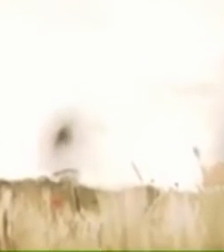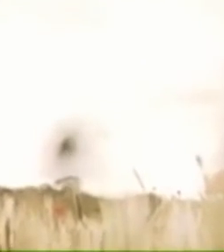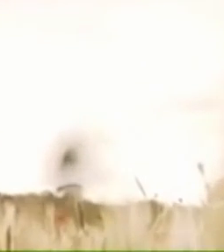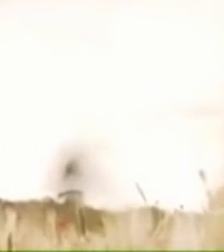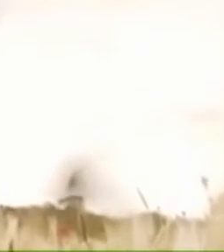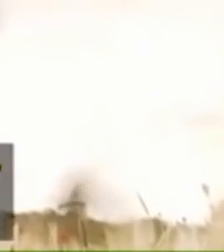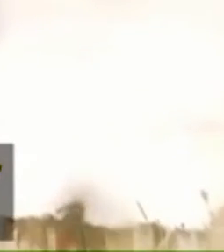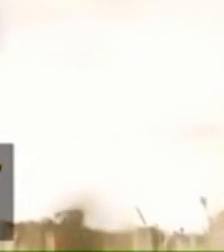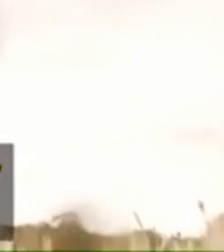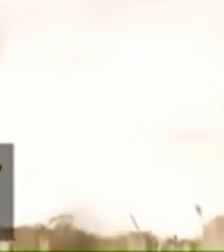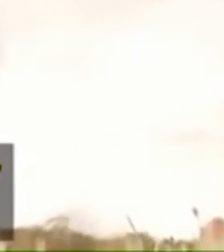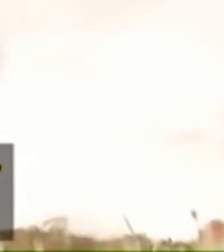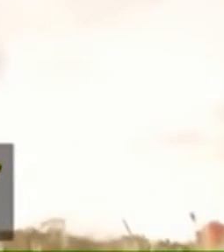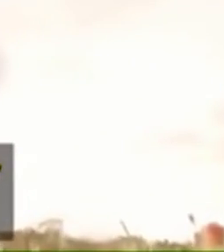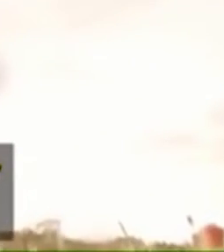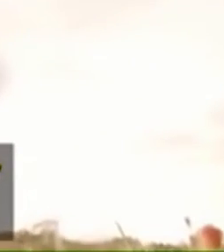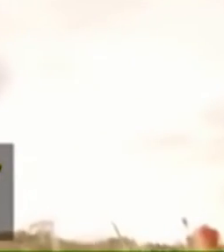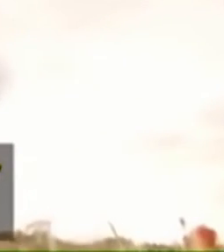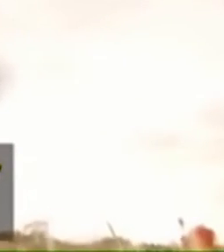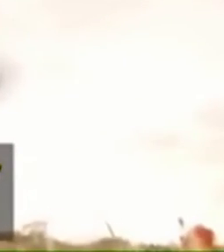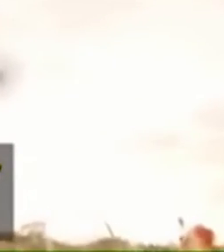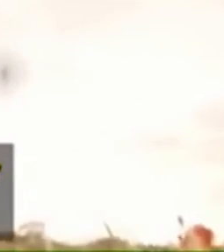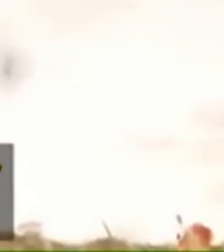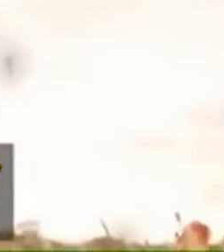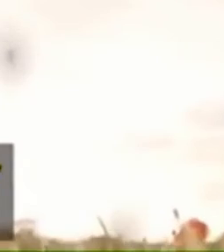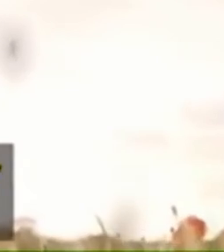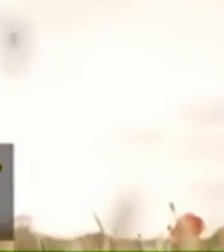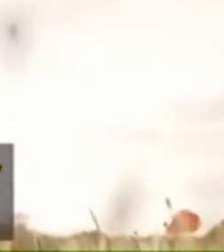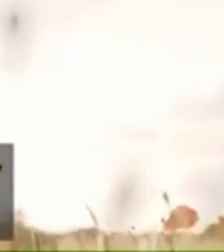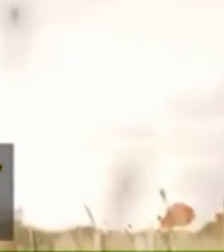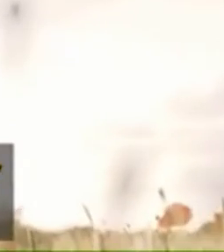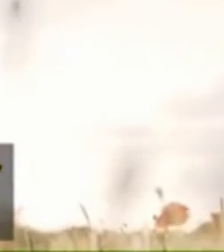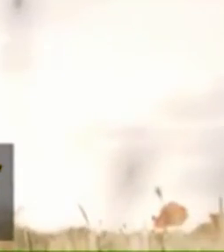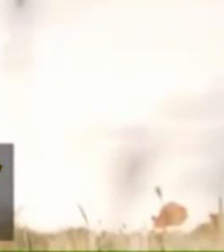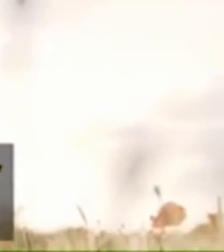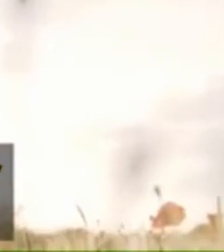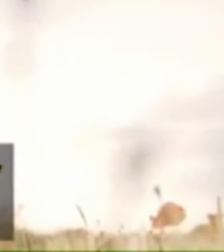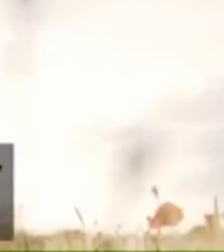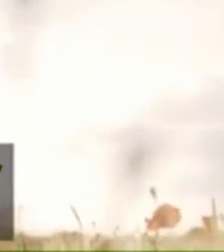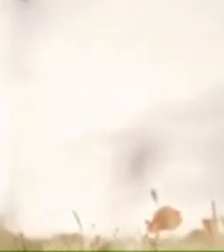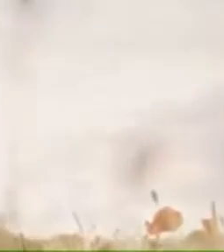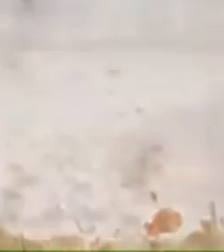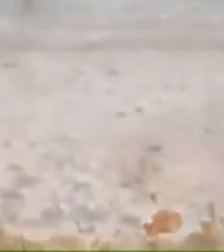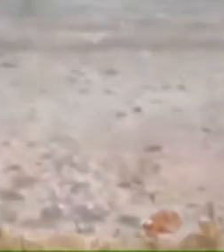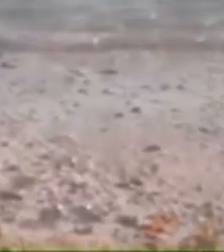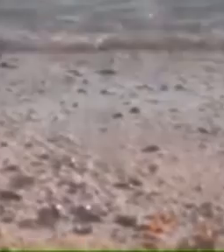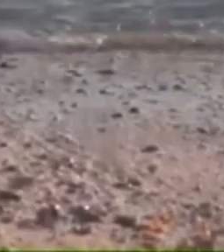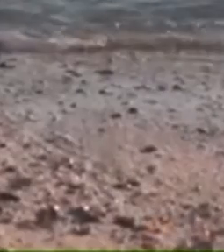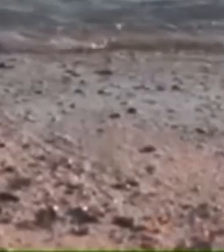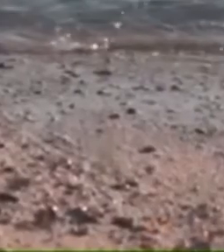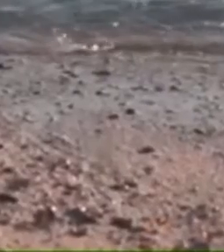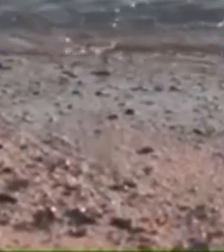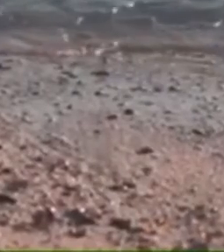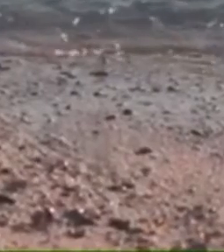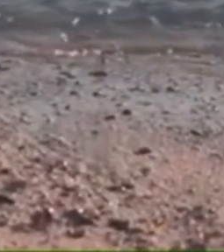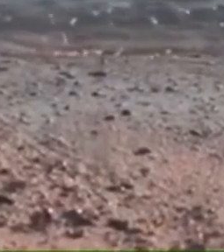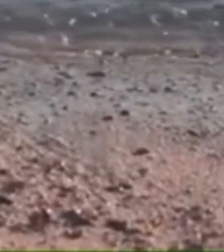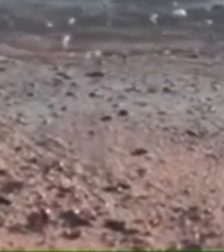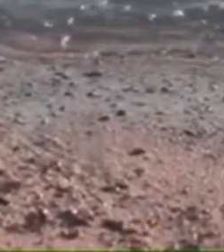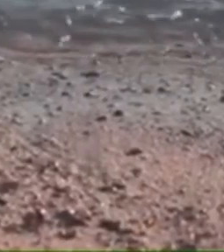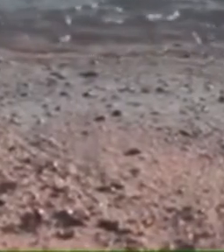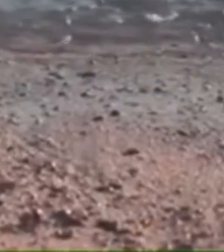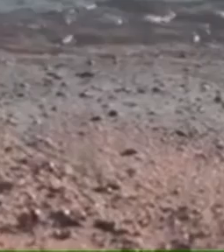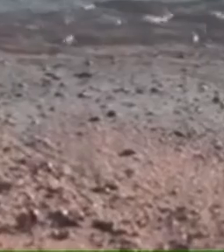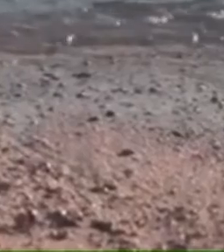que seus portadores obtenham suporte para se desenvolver da melhor forma possível. Pessoas com SAF